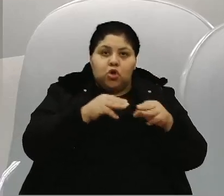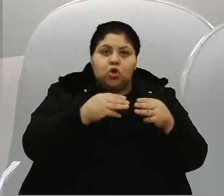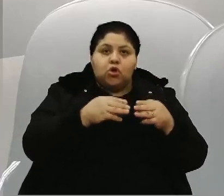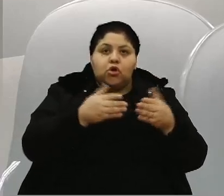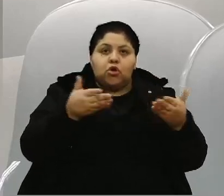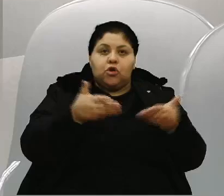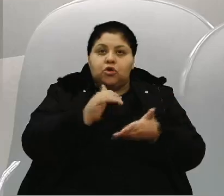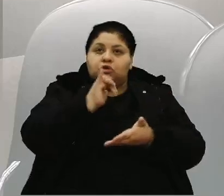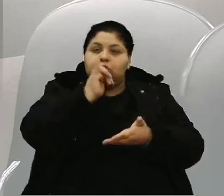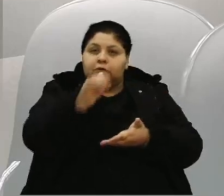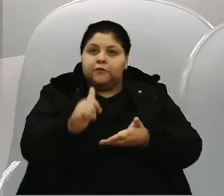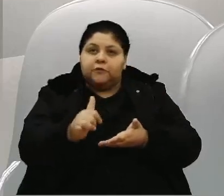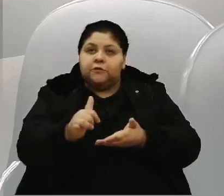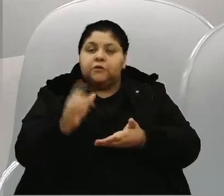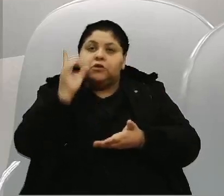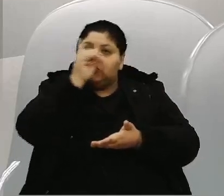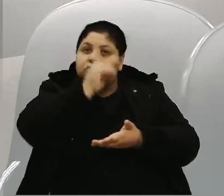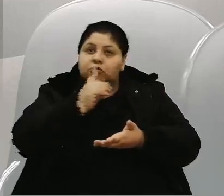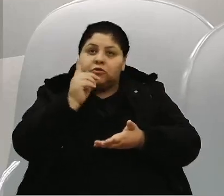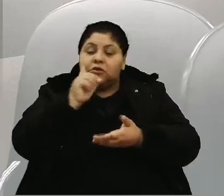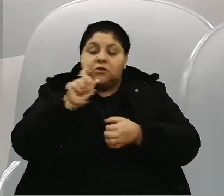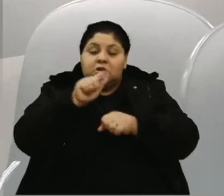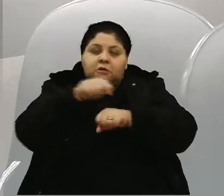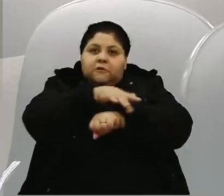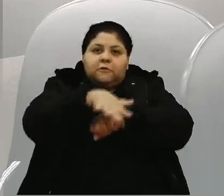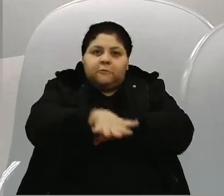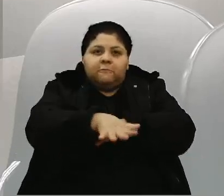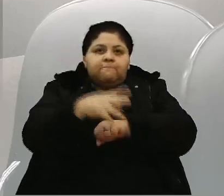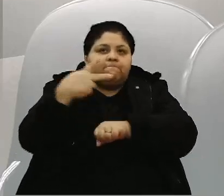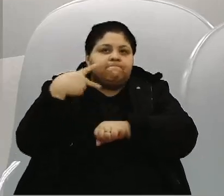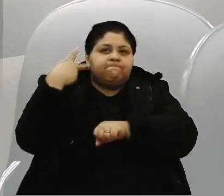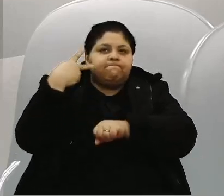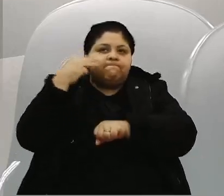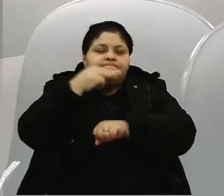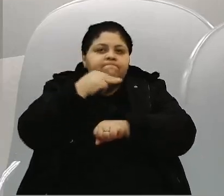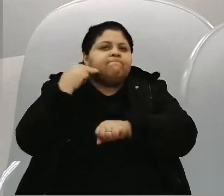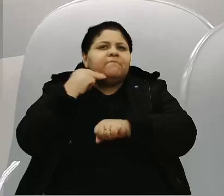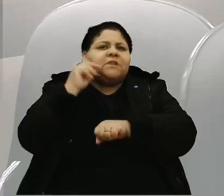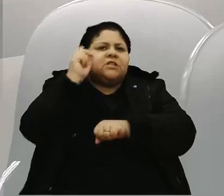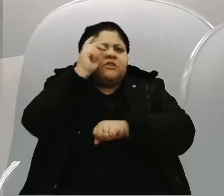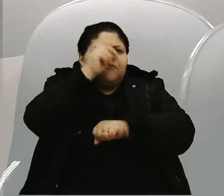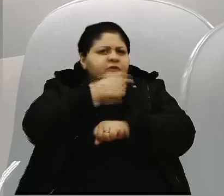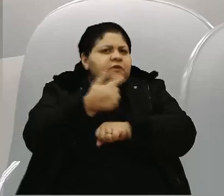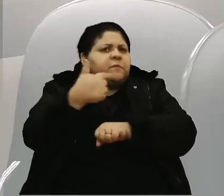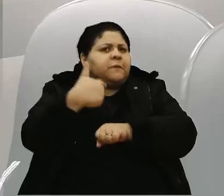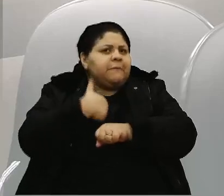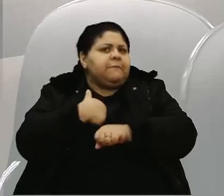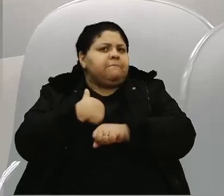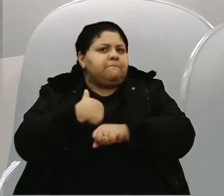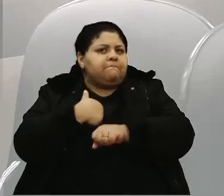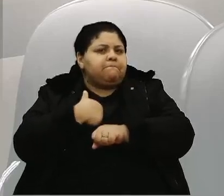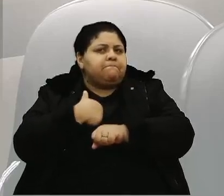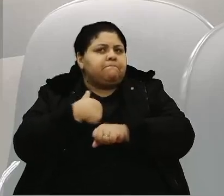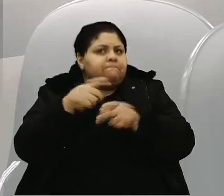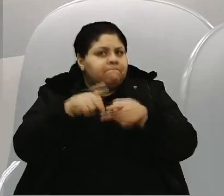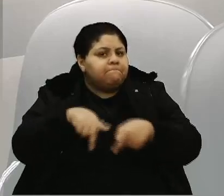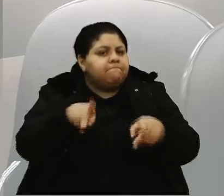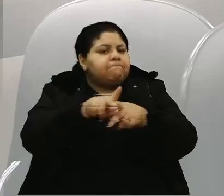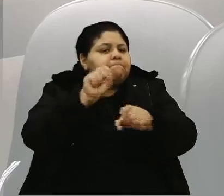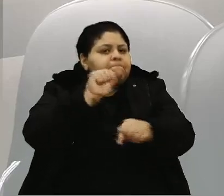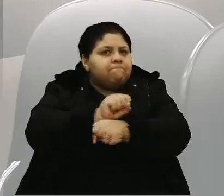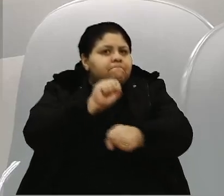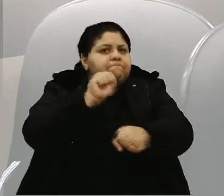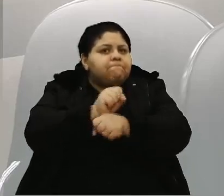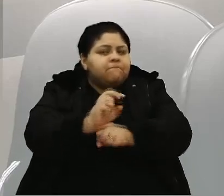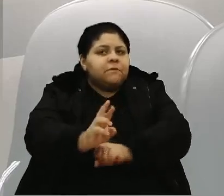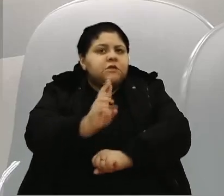falei. Domingo estive em Galópolis, vereadora Marisol. É muito difícil para mim. O povo espera as